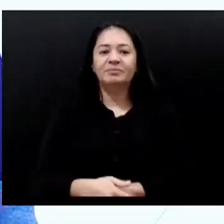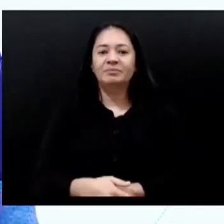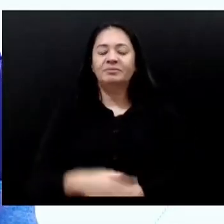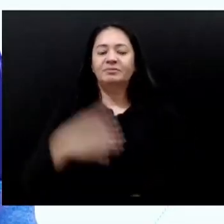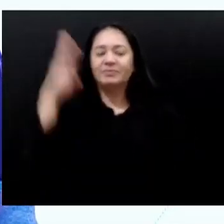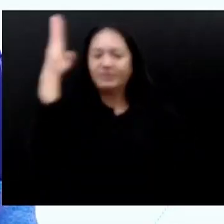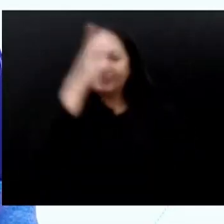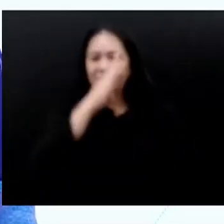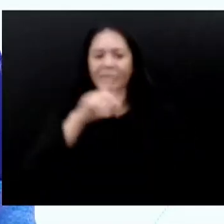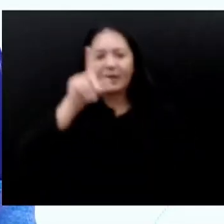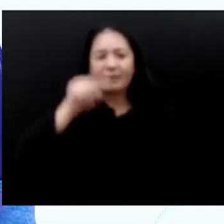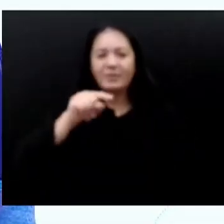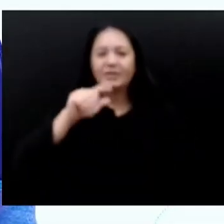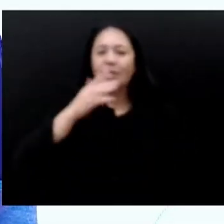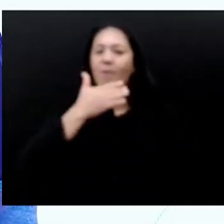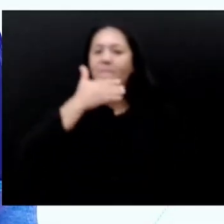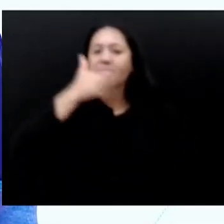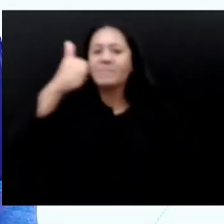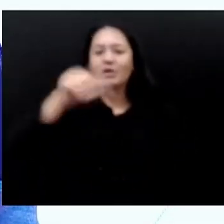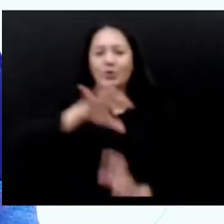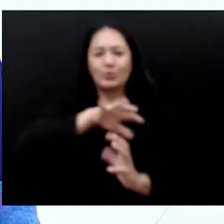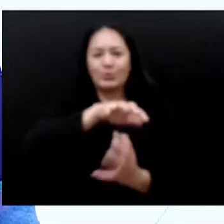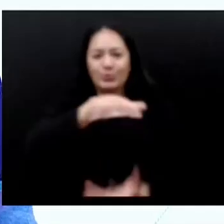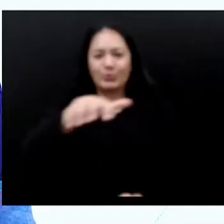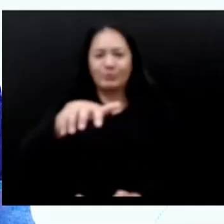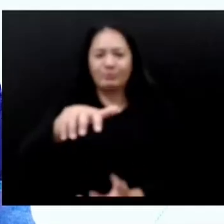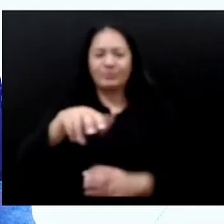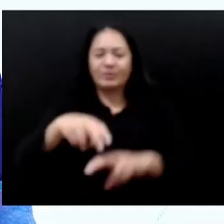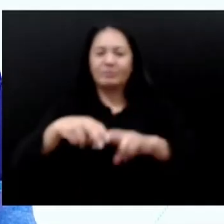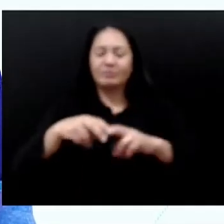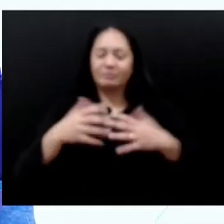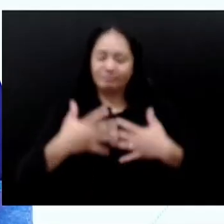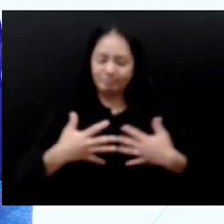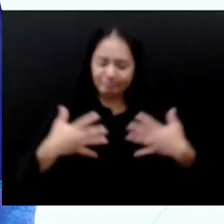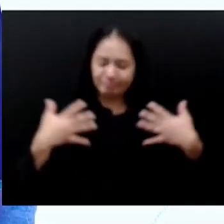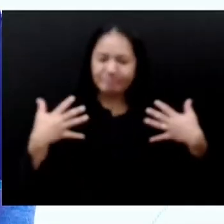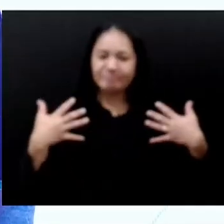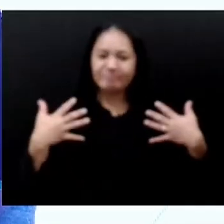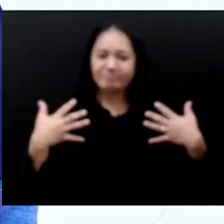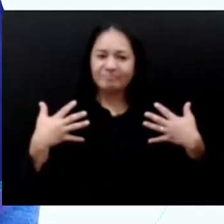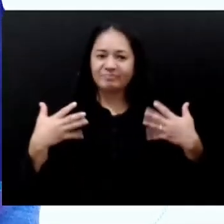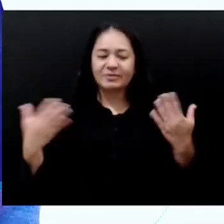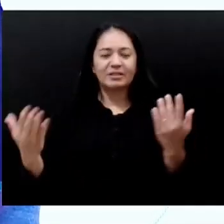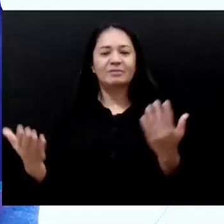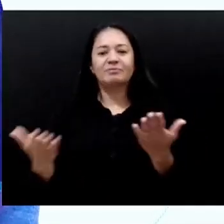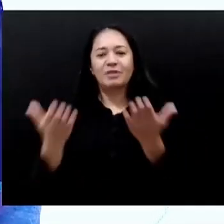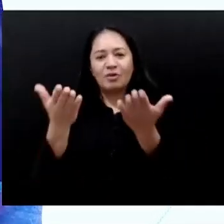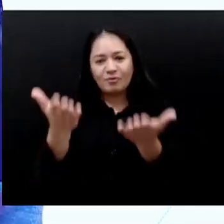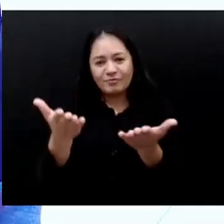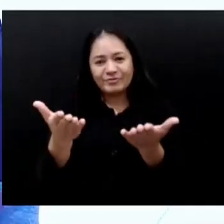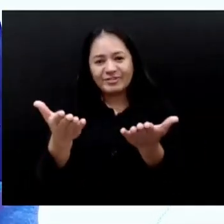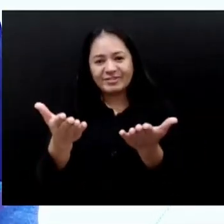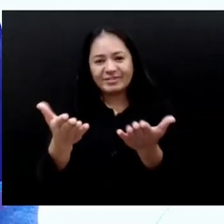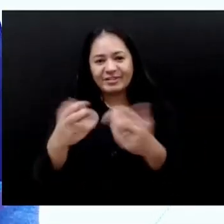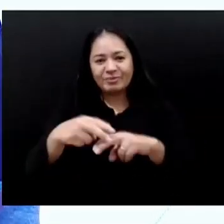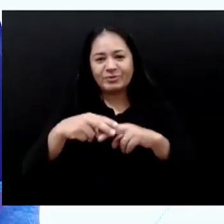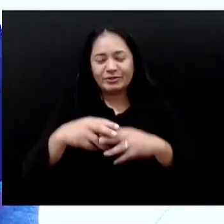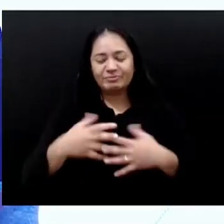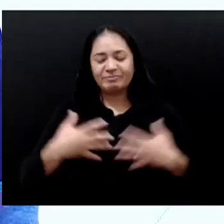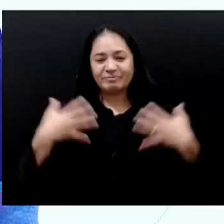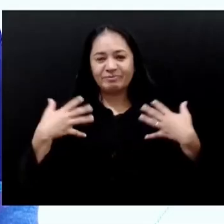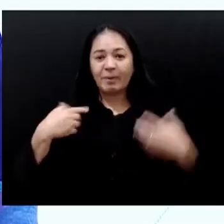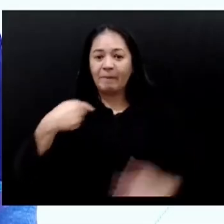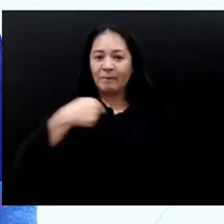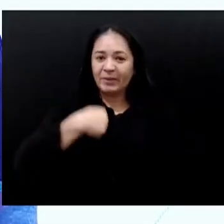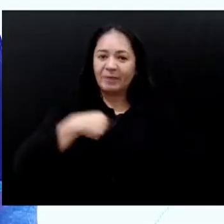mundo. Então, é um motivo de grande orgulho. Arthur, você é motivo de grande orgulho para mim, para o seu pai,